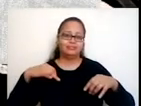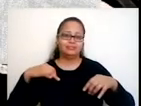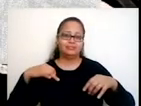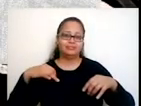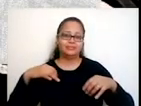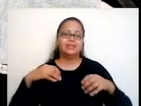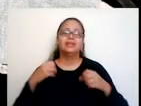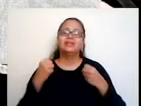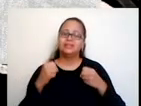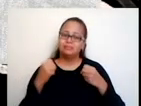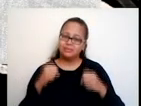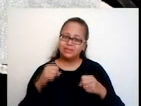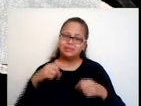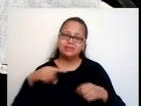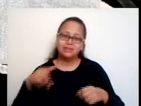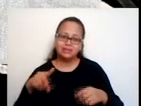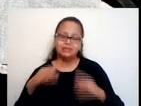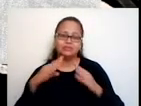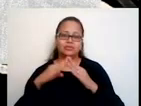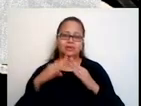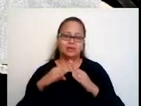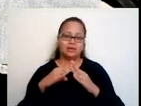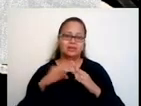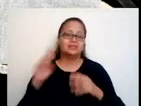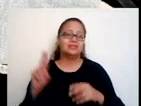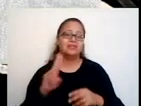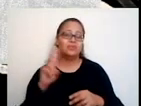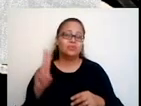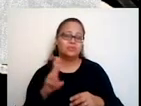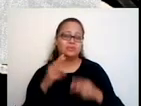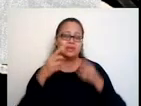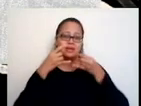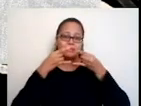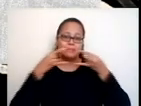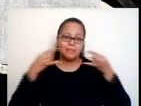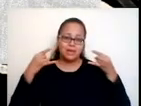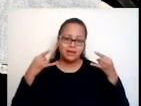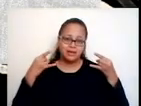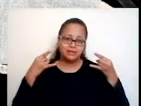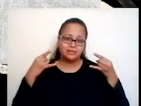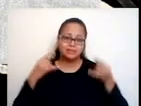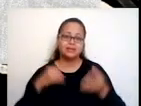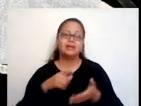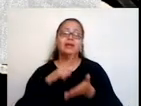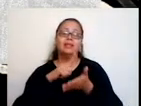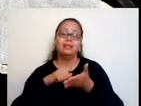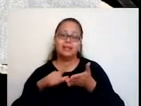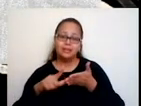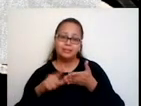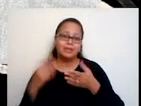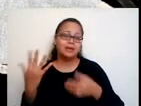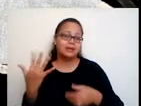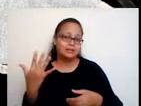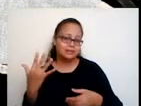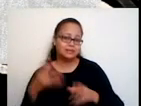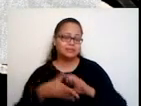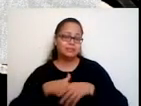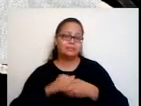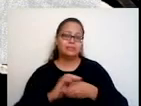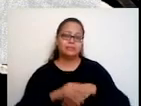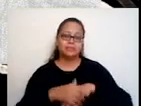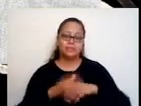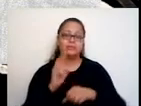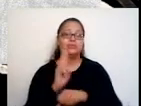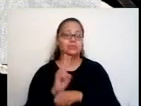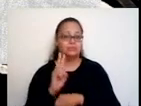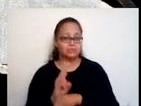vocês, quando necessário sair de casa, precisam usar máscara, tá? Higienizar as mãos, tomem todo o